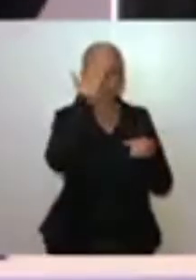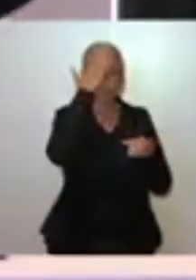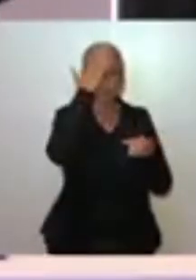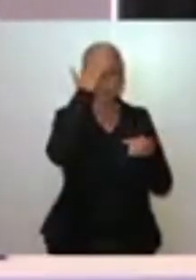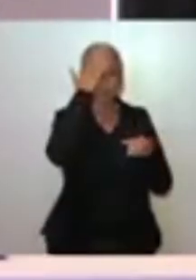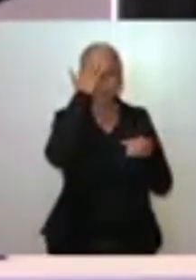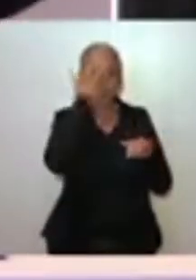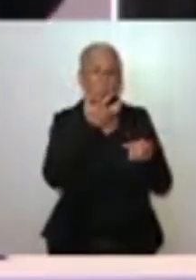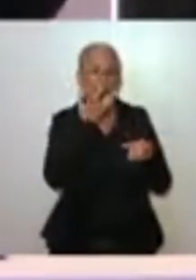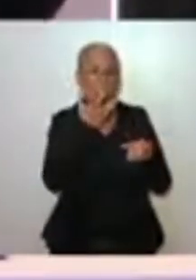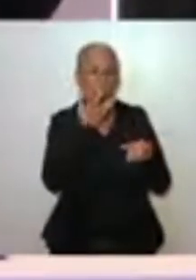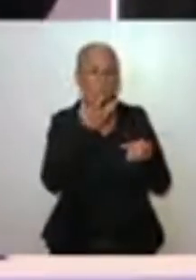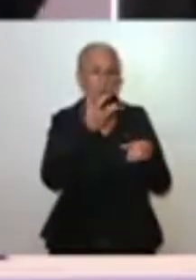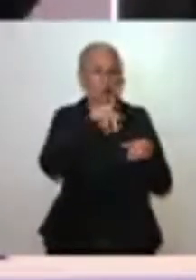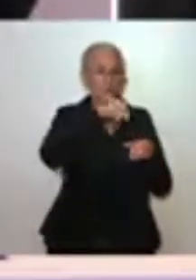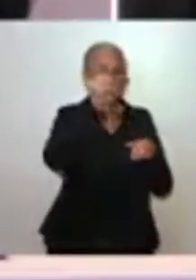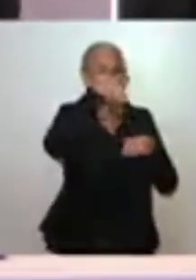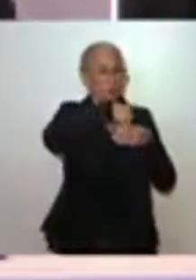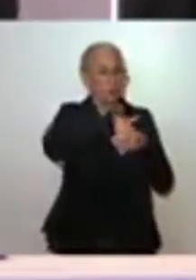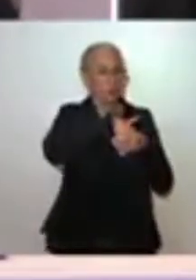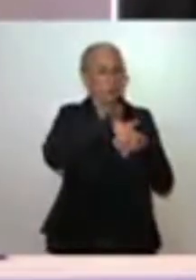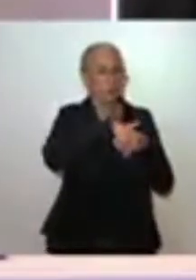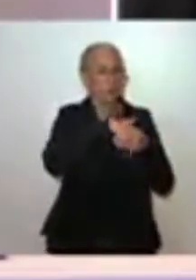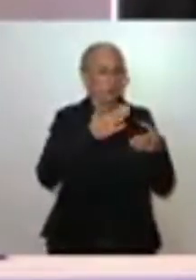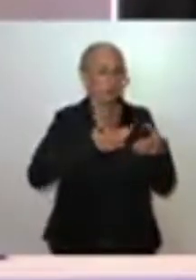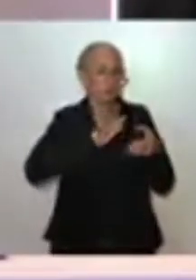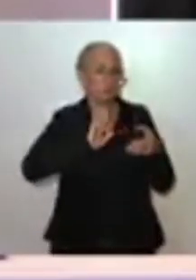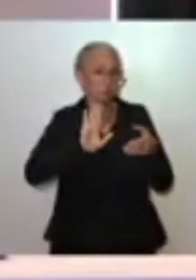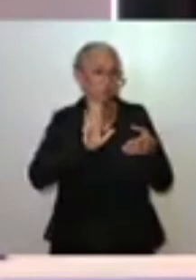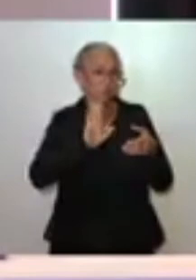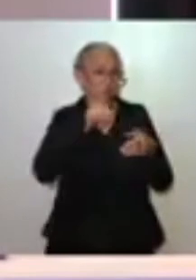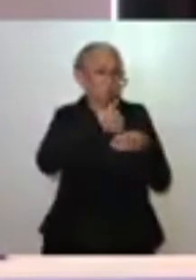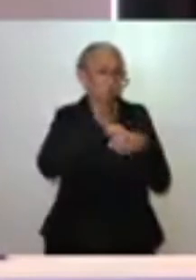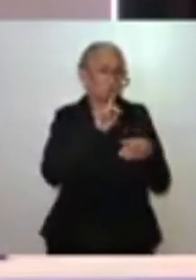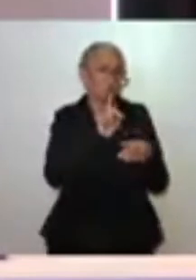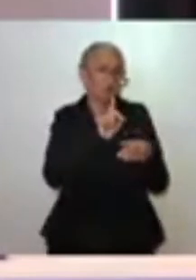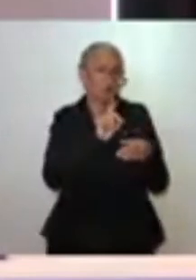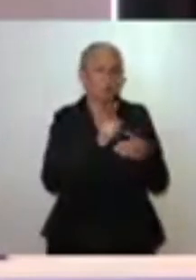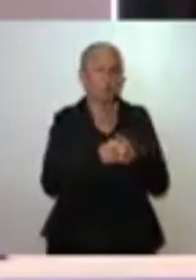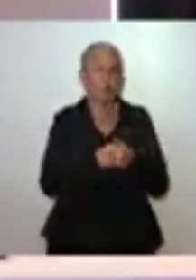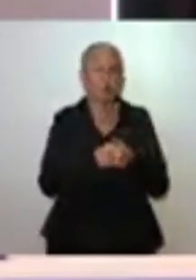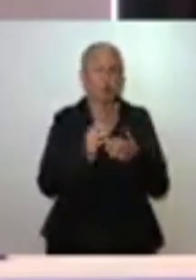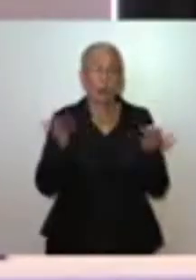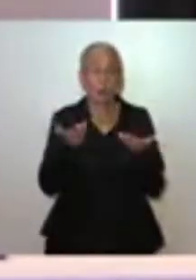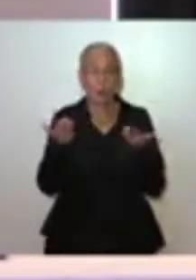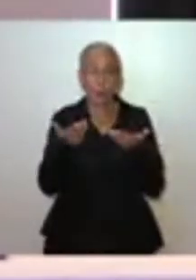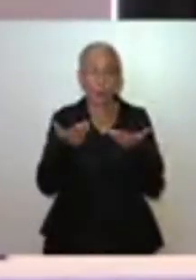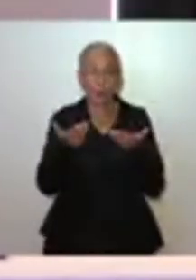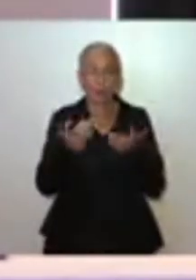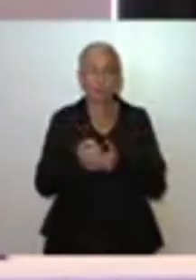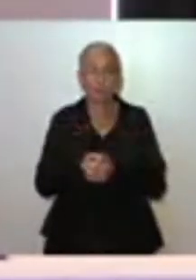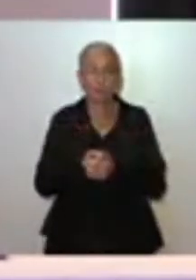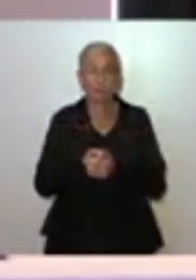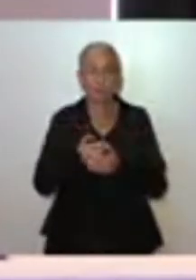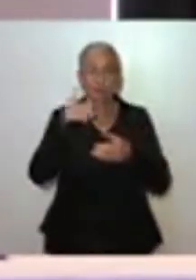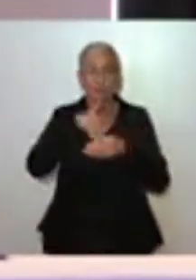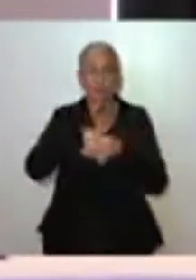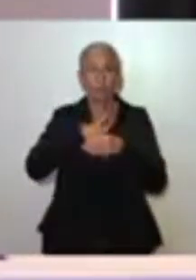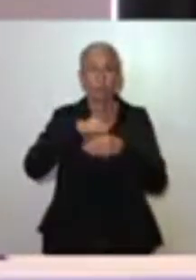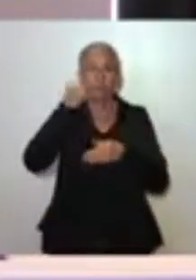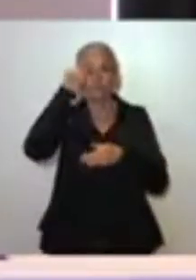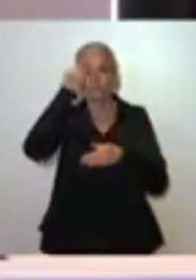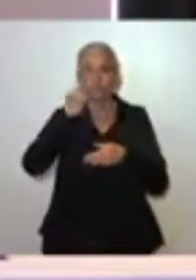tiver satisfeito você o relógio se você não tiver satisfeito você não o relógio no sistema atual o eleitor não